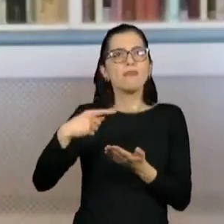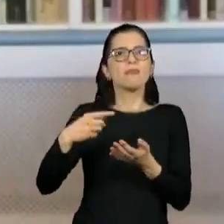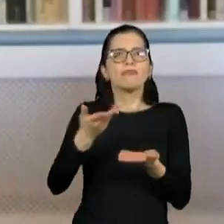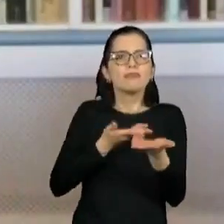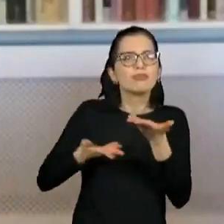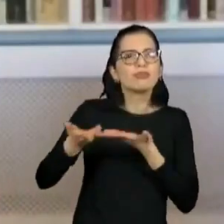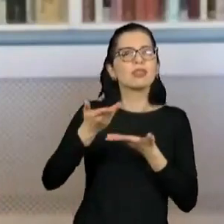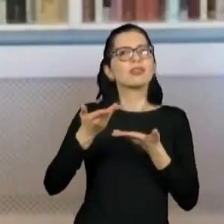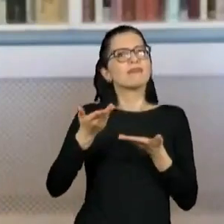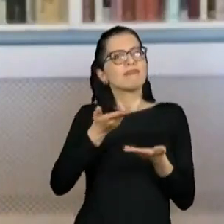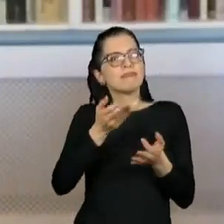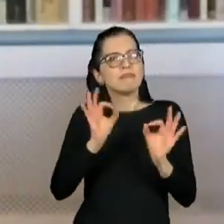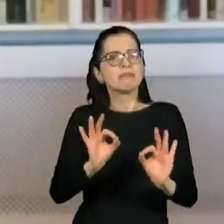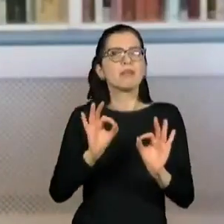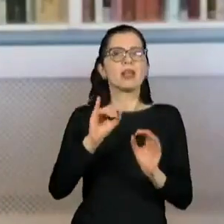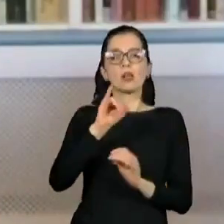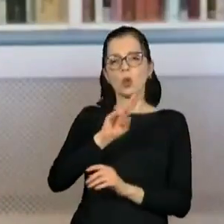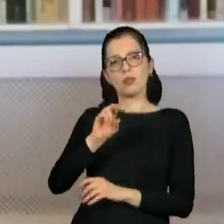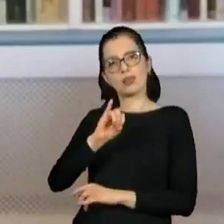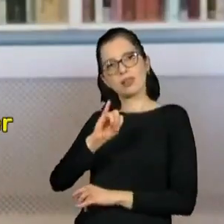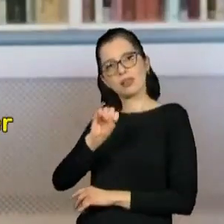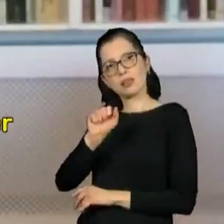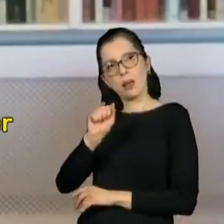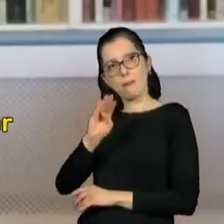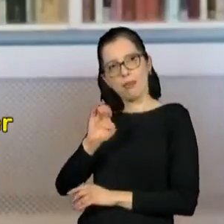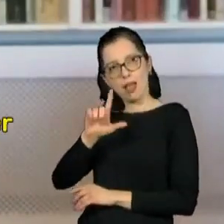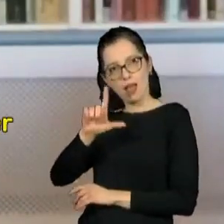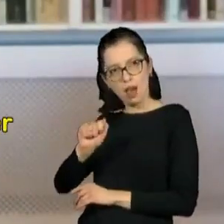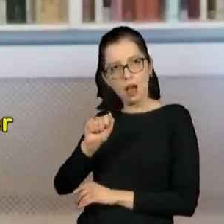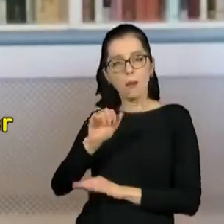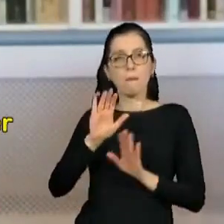be your friend of Isabella